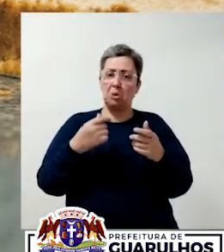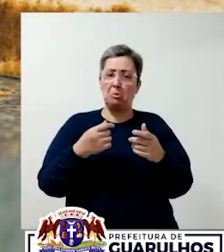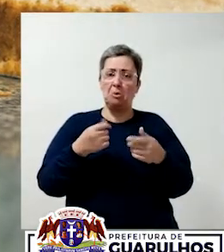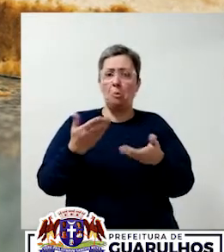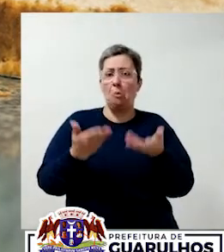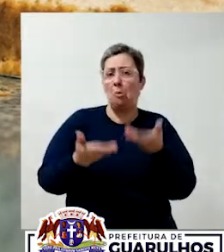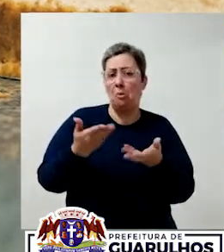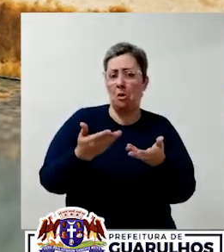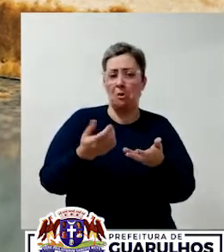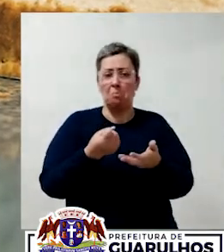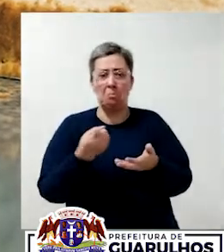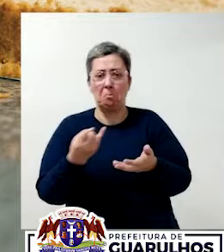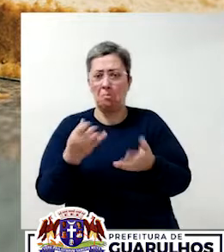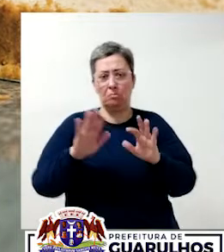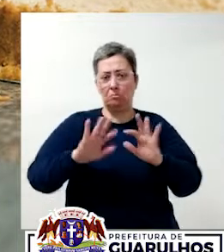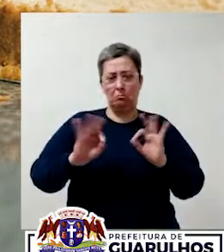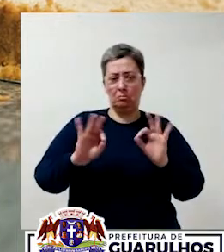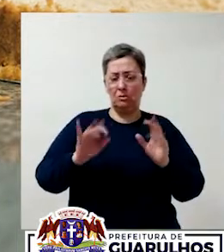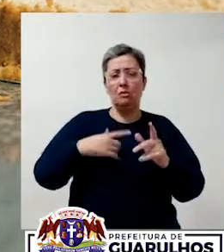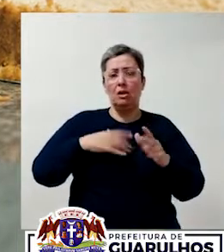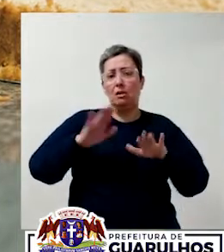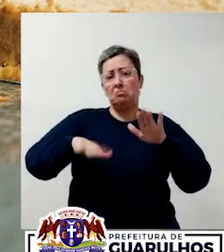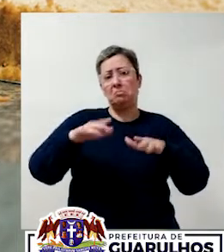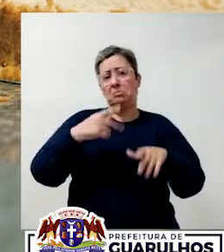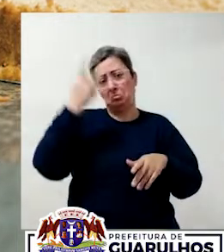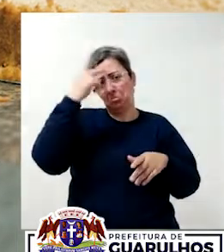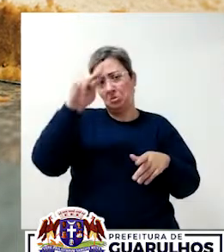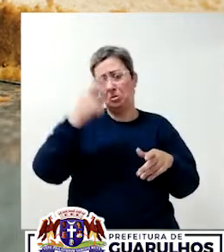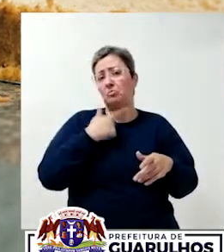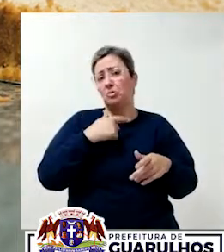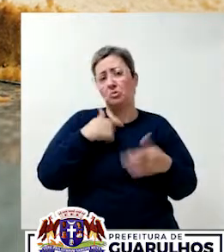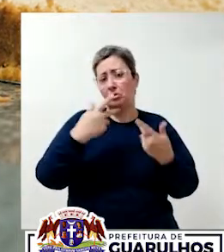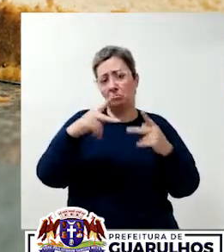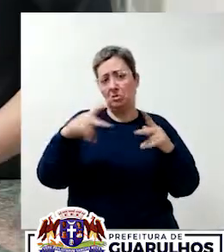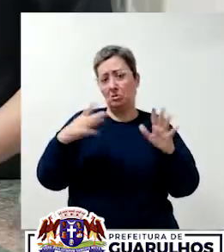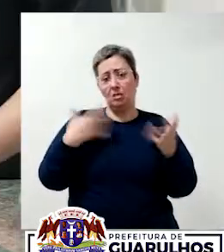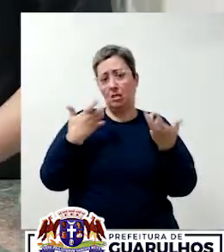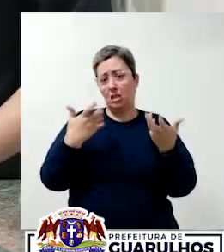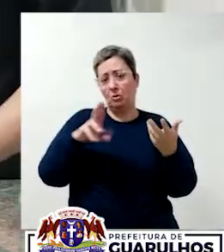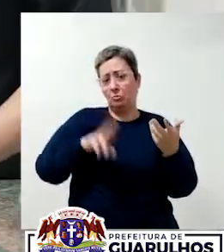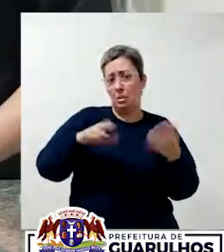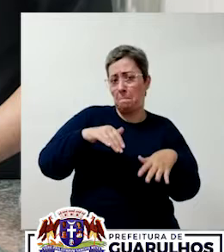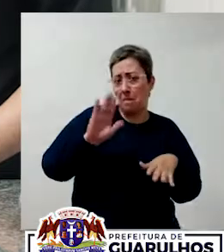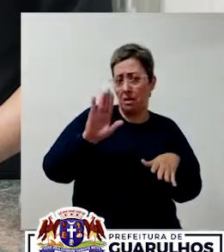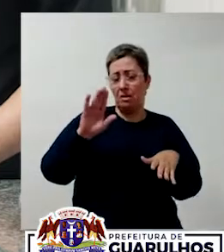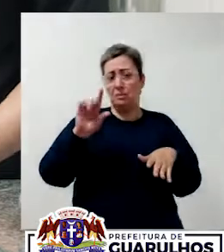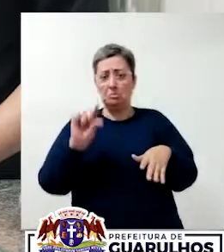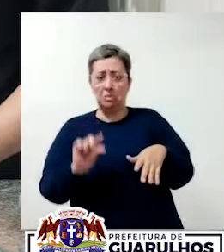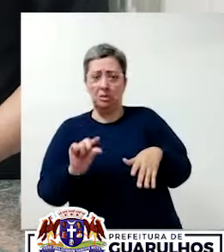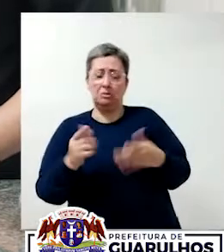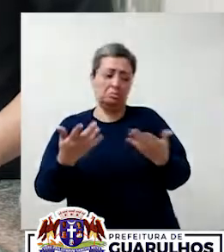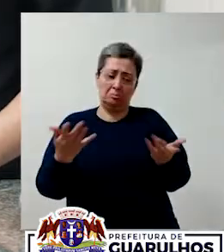Essa parte do recheio, nós nem vamos falar a quantidade de recheio que vai estar utilizando, porque aí vai depender